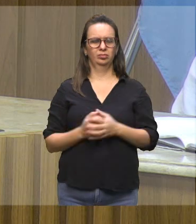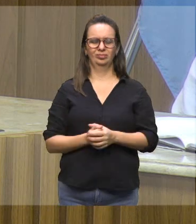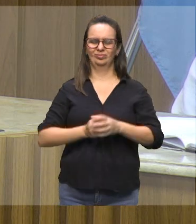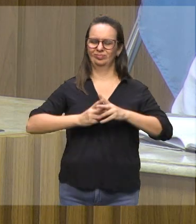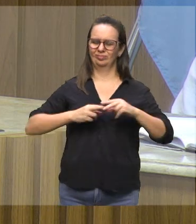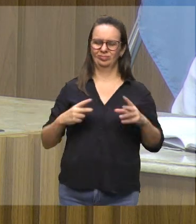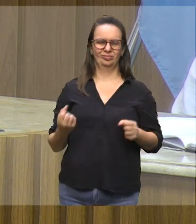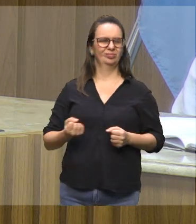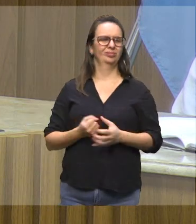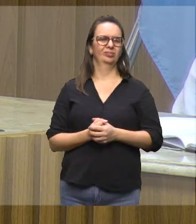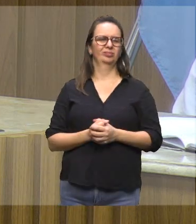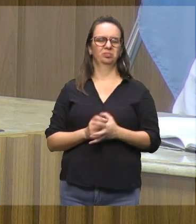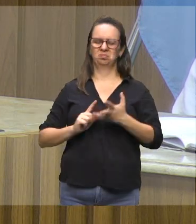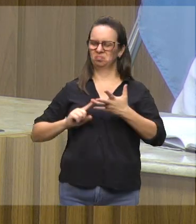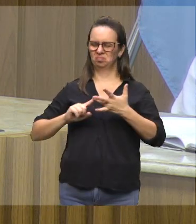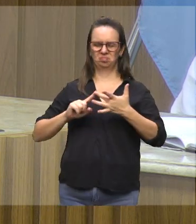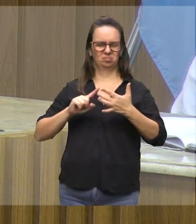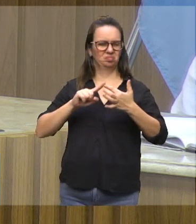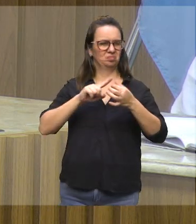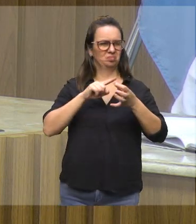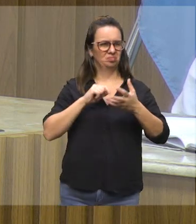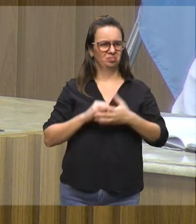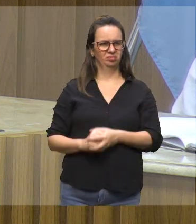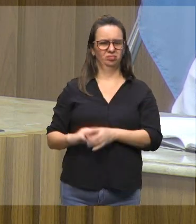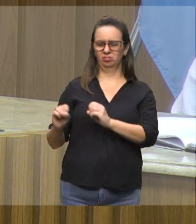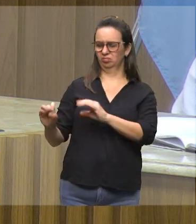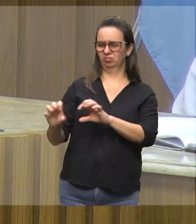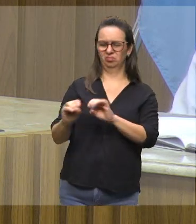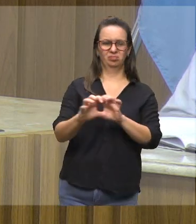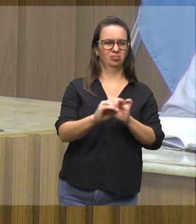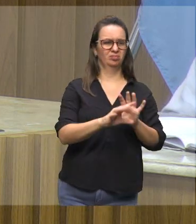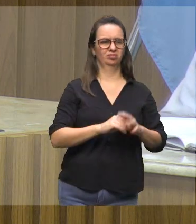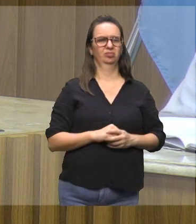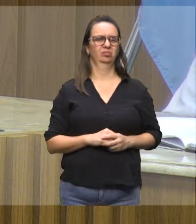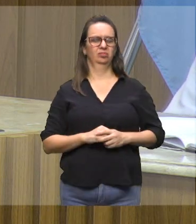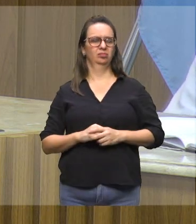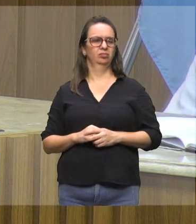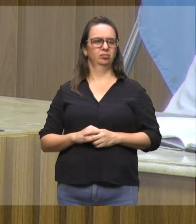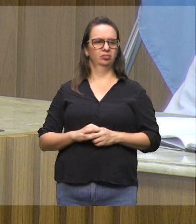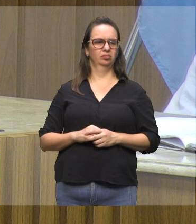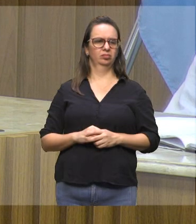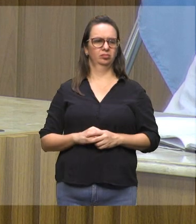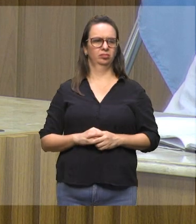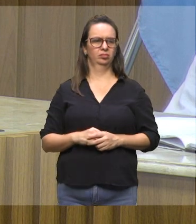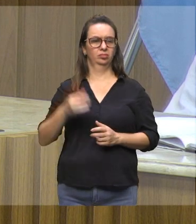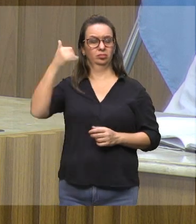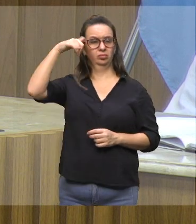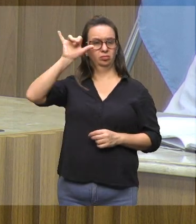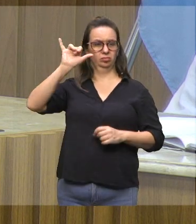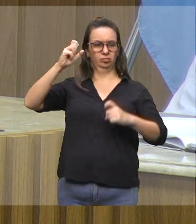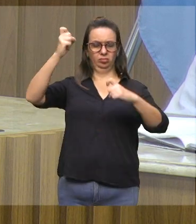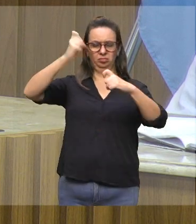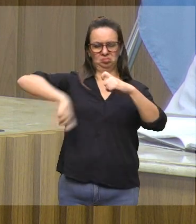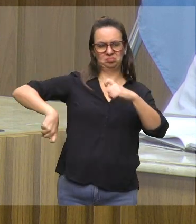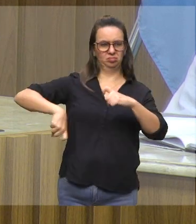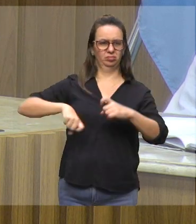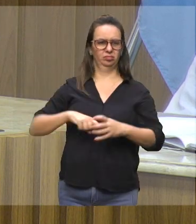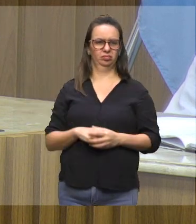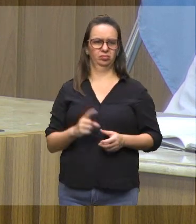de conscientização sobre este crime bárbaro que é a pedofilia em nosso